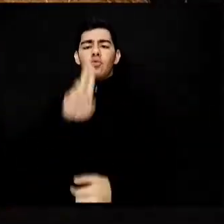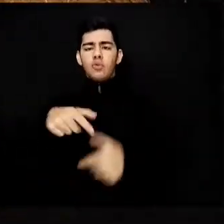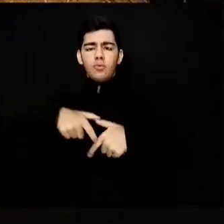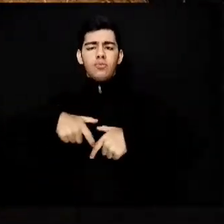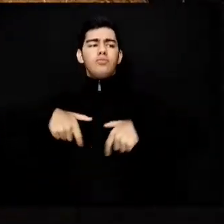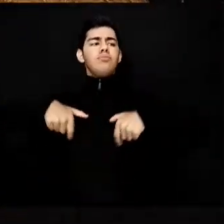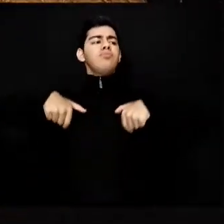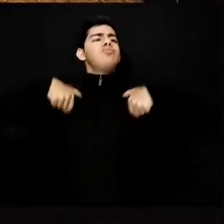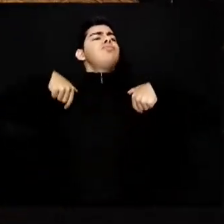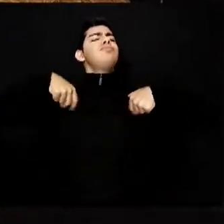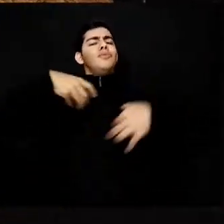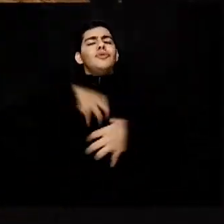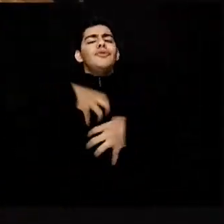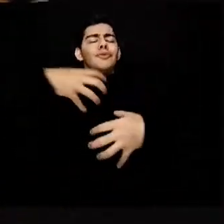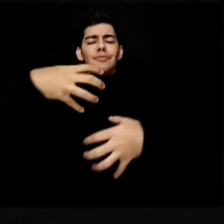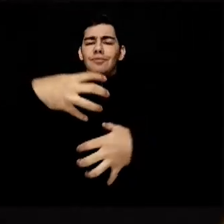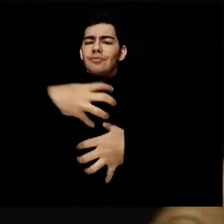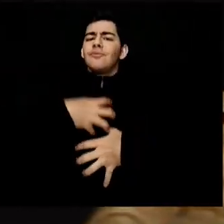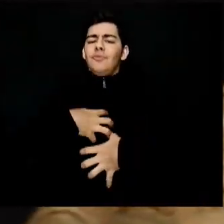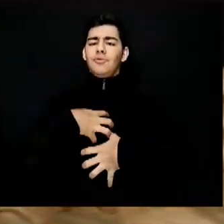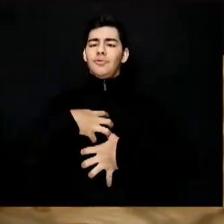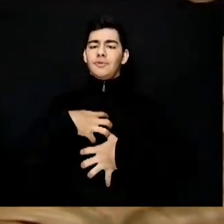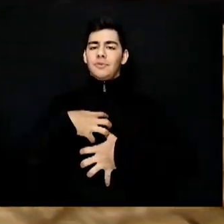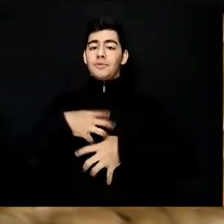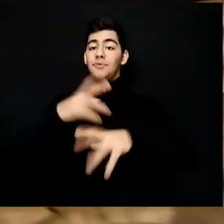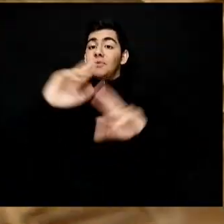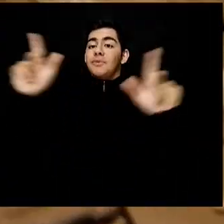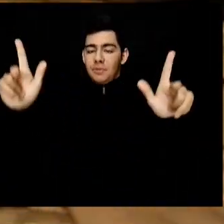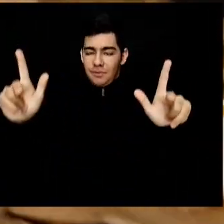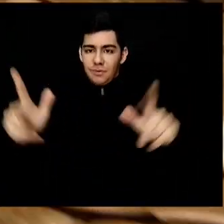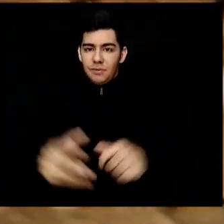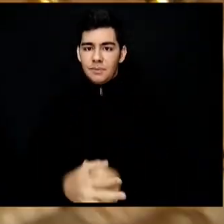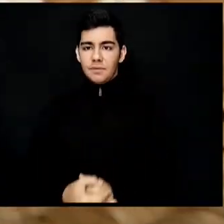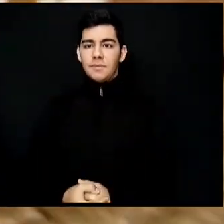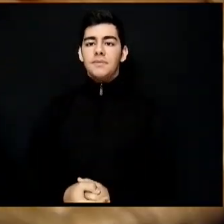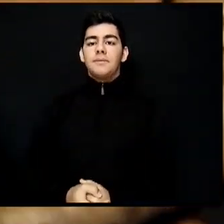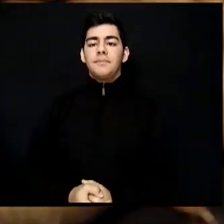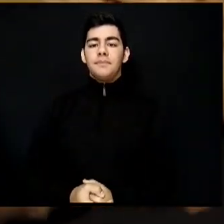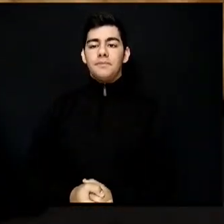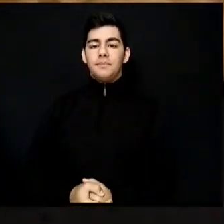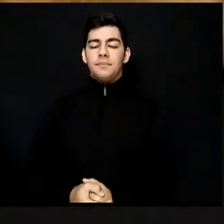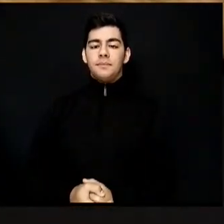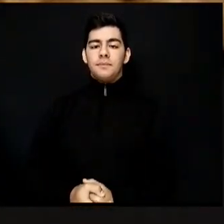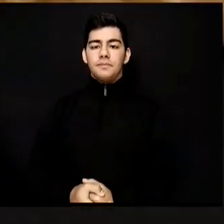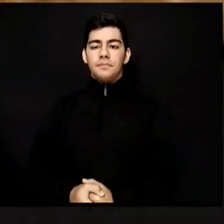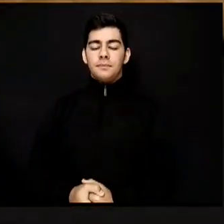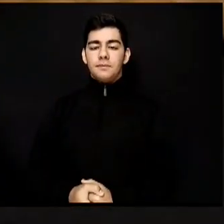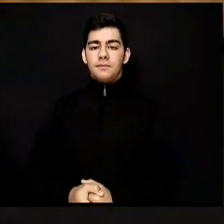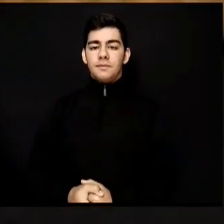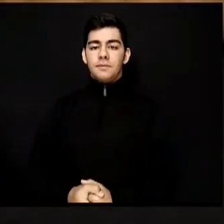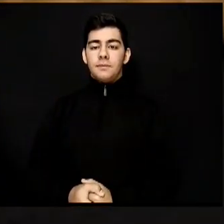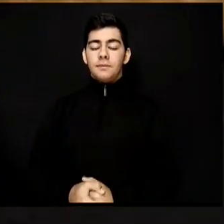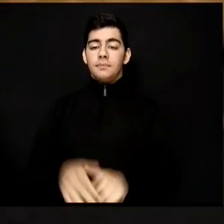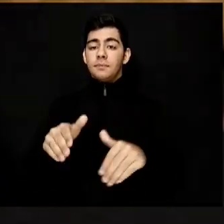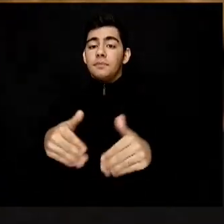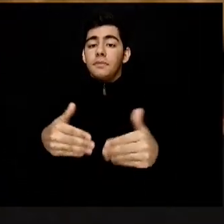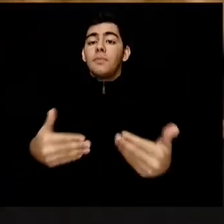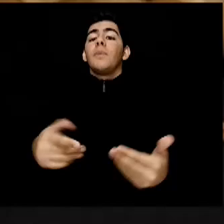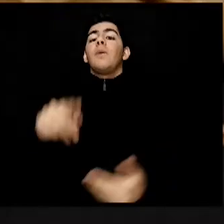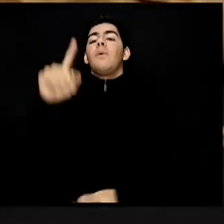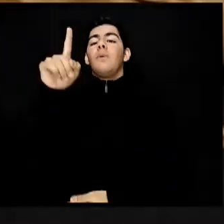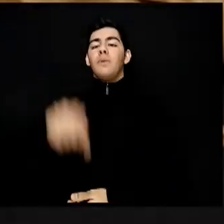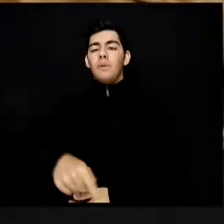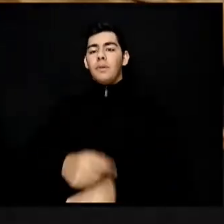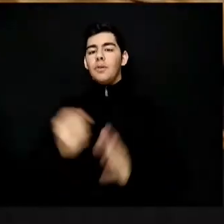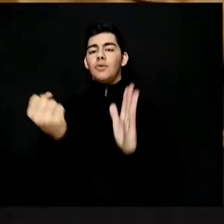para todo mundo aí que tiver a fim de vivenciar essa experiência. Ou seja, é um símbolo de prosperidade.